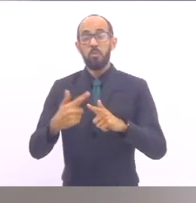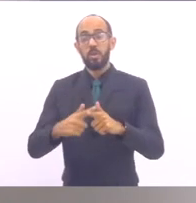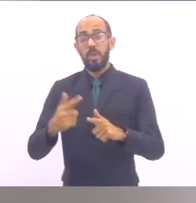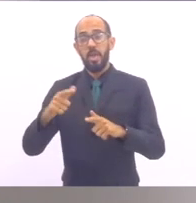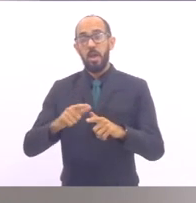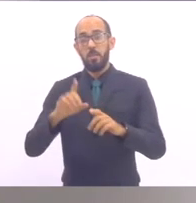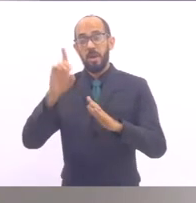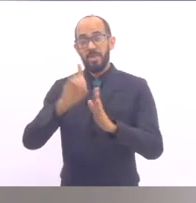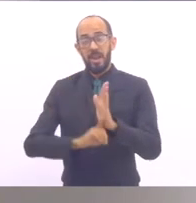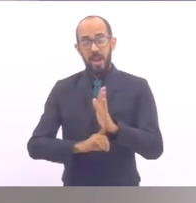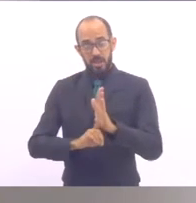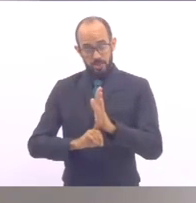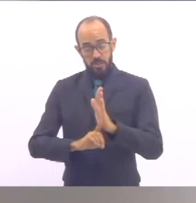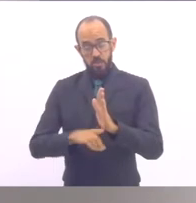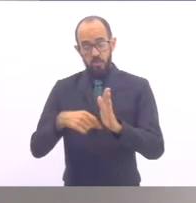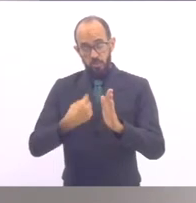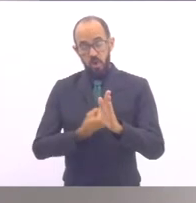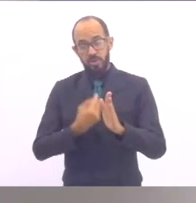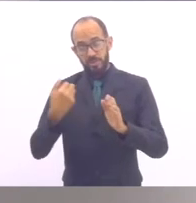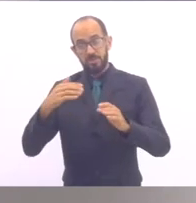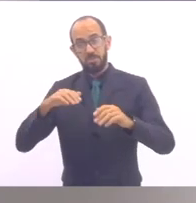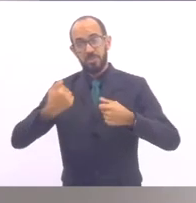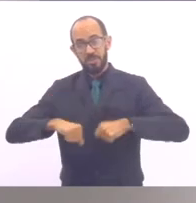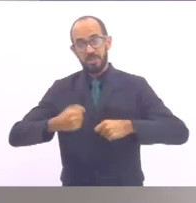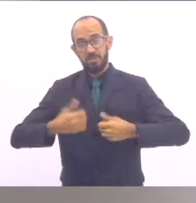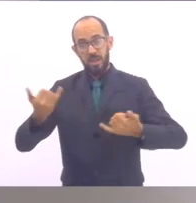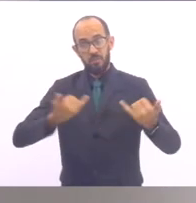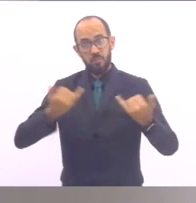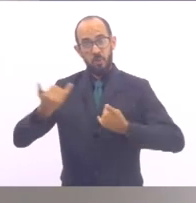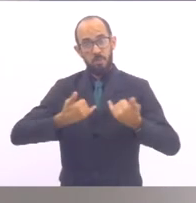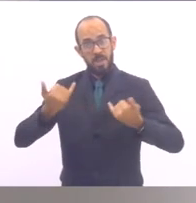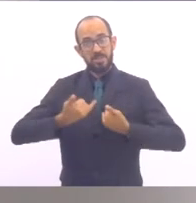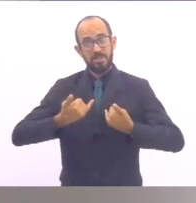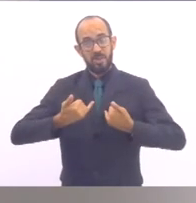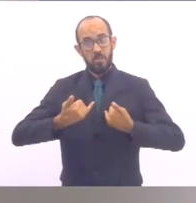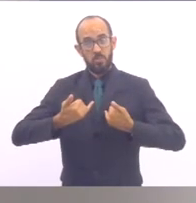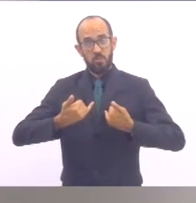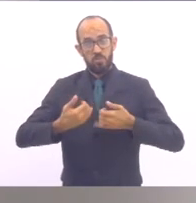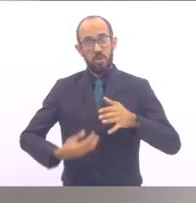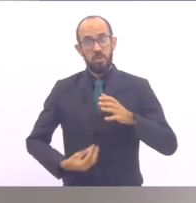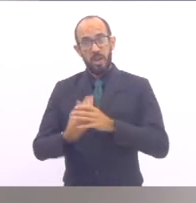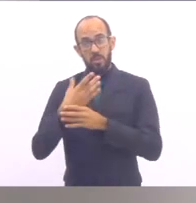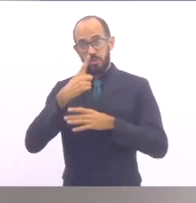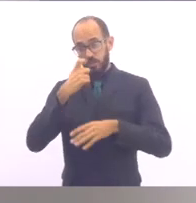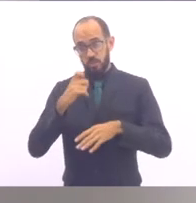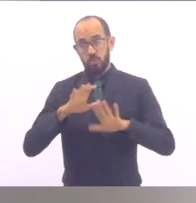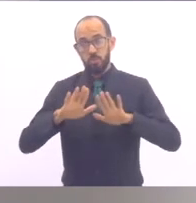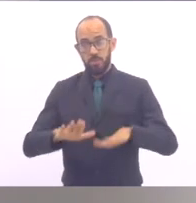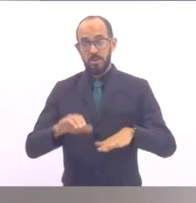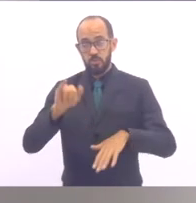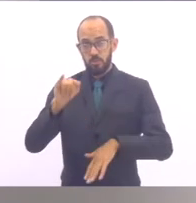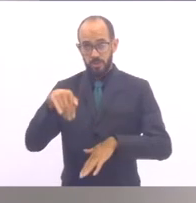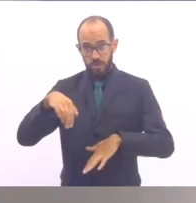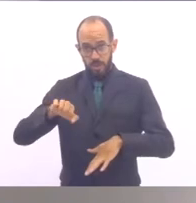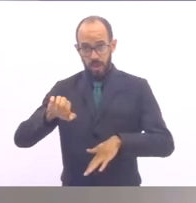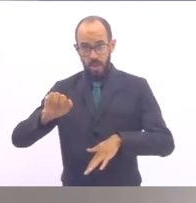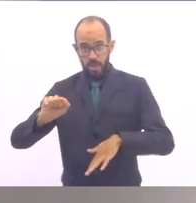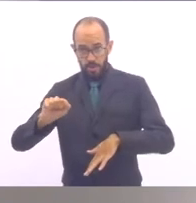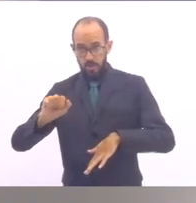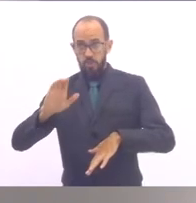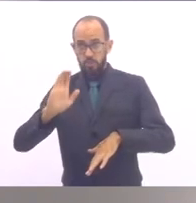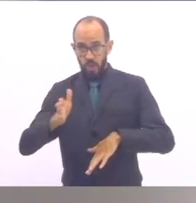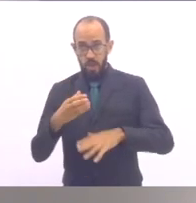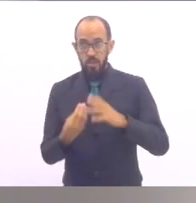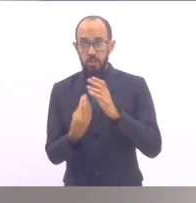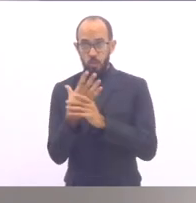gente depende da informação dada pelo grande gerador. Mas o INEA já formatou uma minuta, ela já